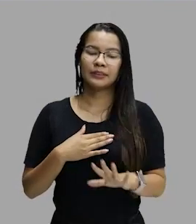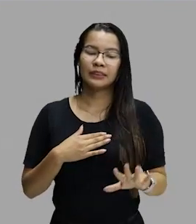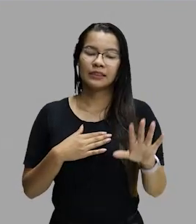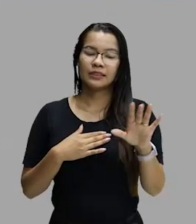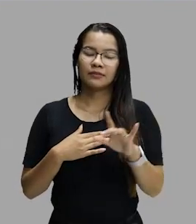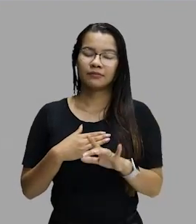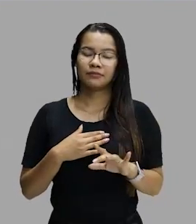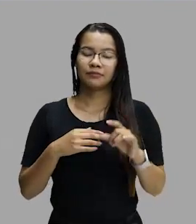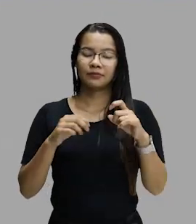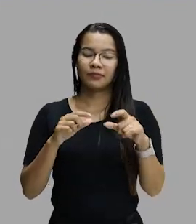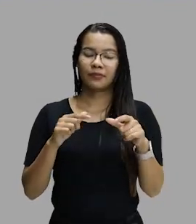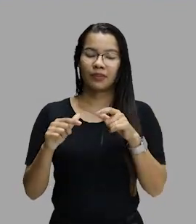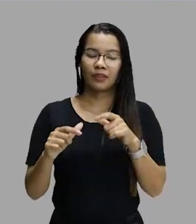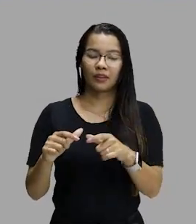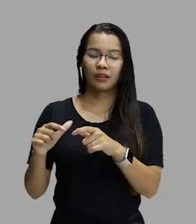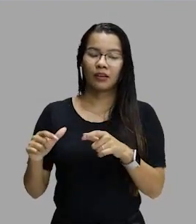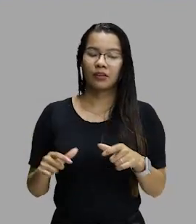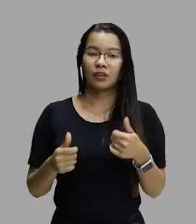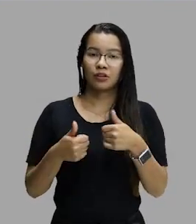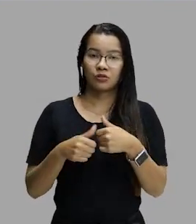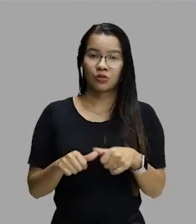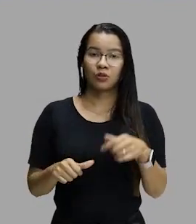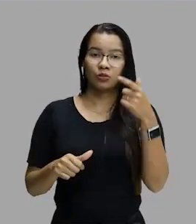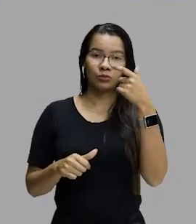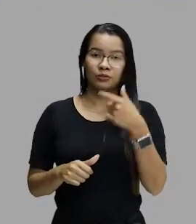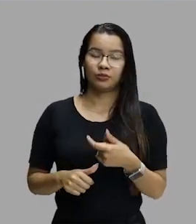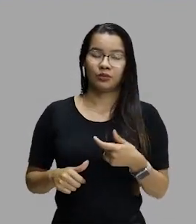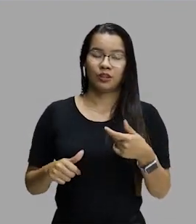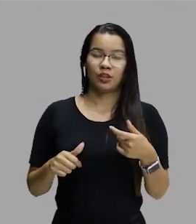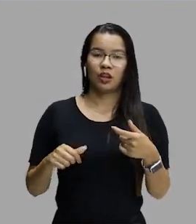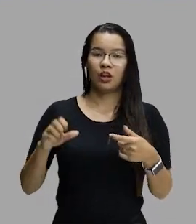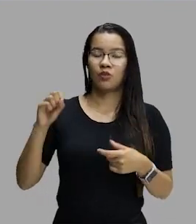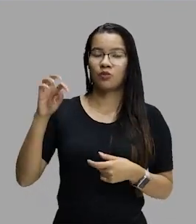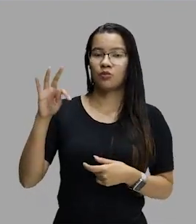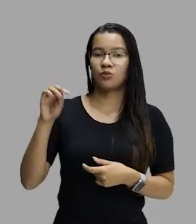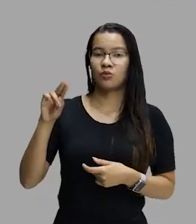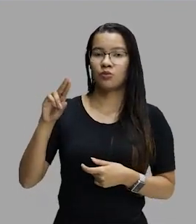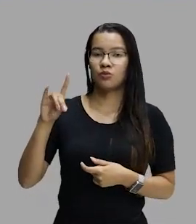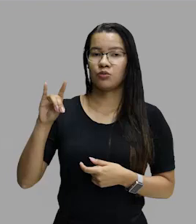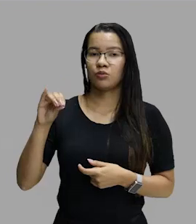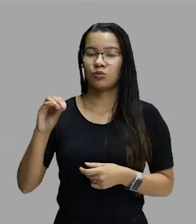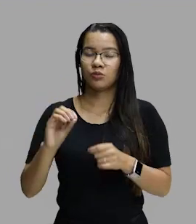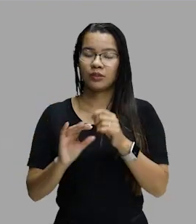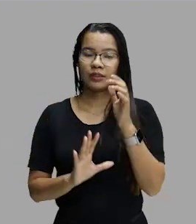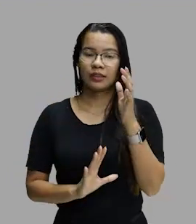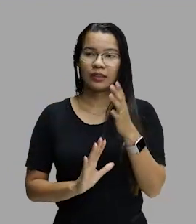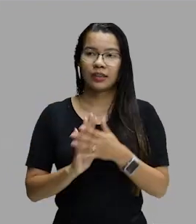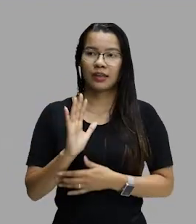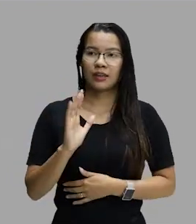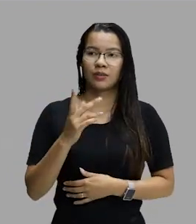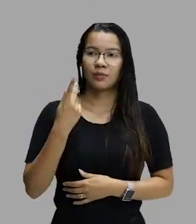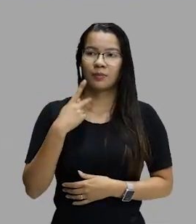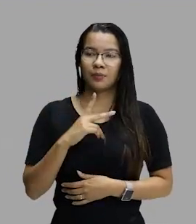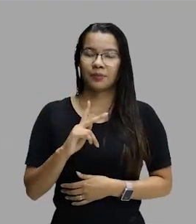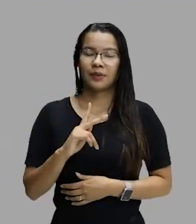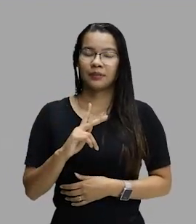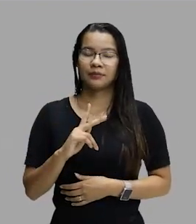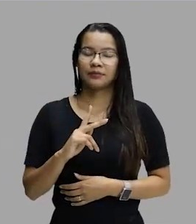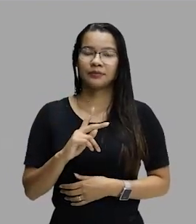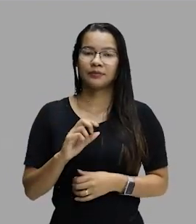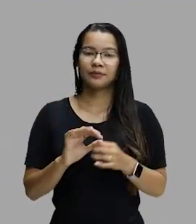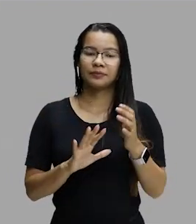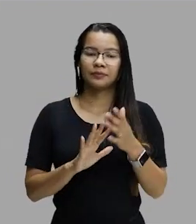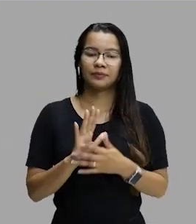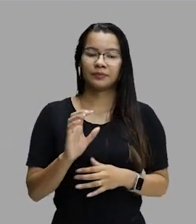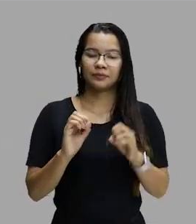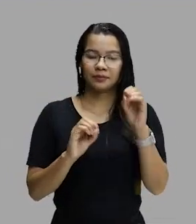estou num estúdio, formado, criado para a gravação dessas aulas. Eu posso contar, eu posso criar uma história,